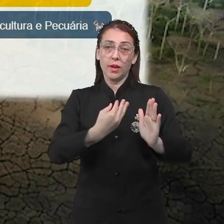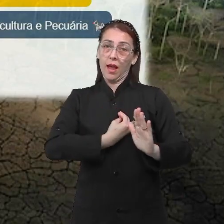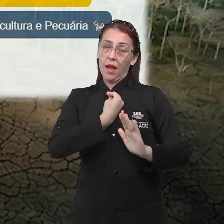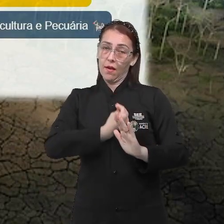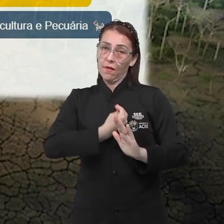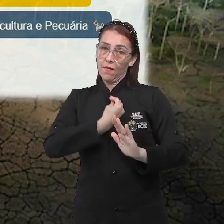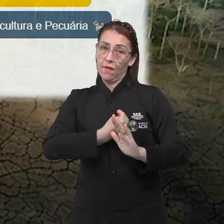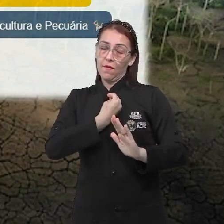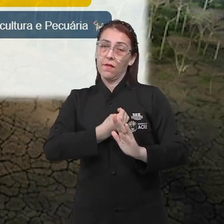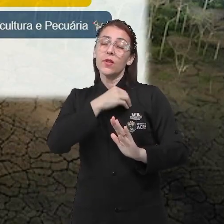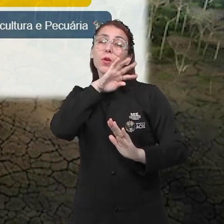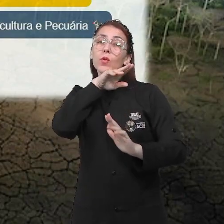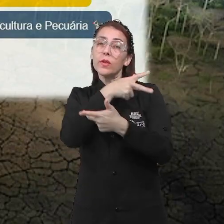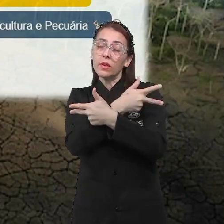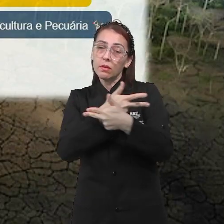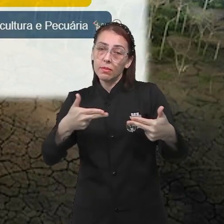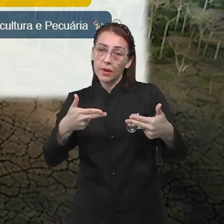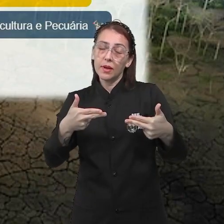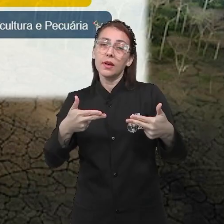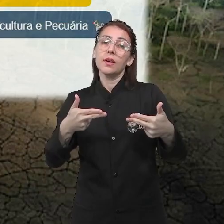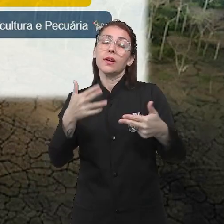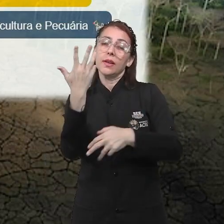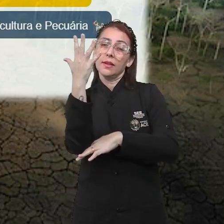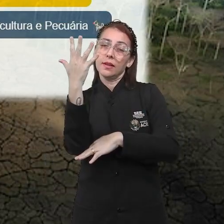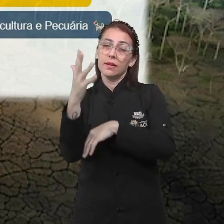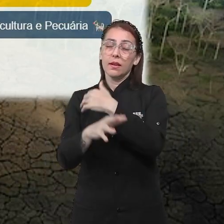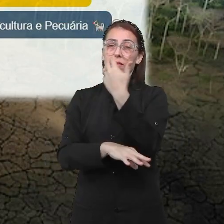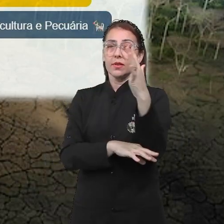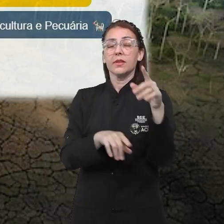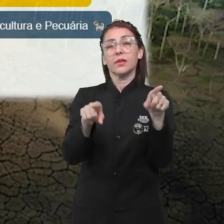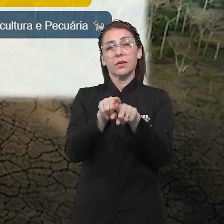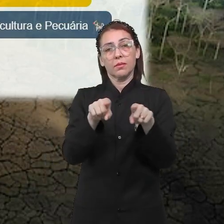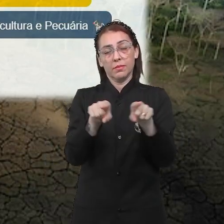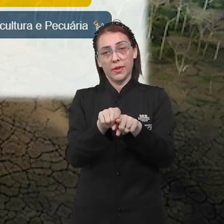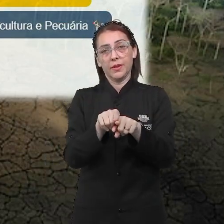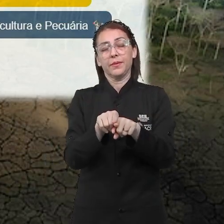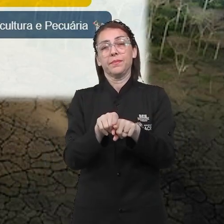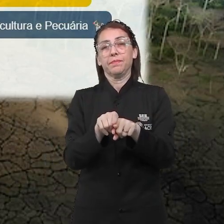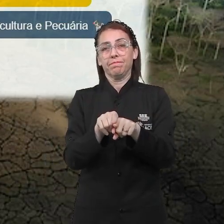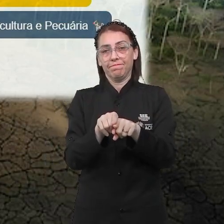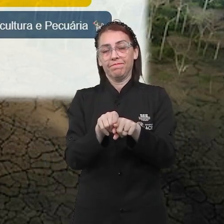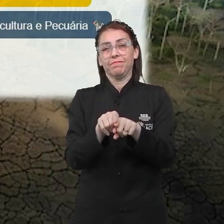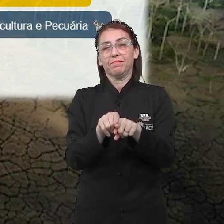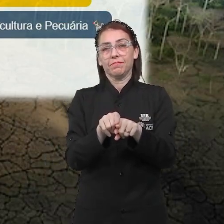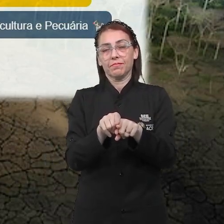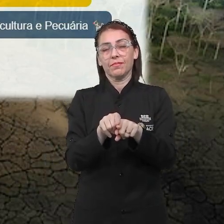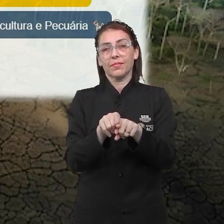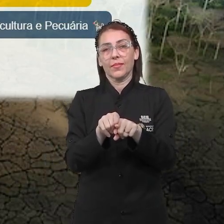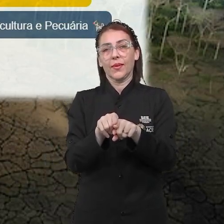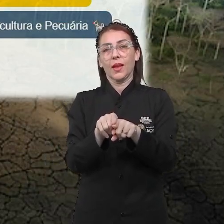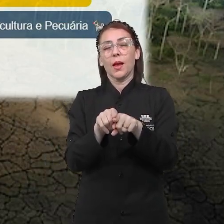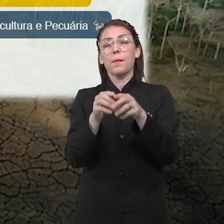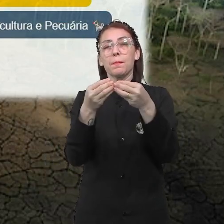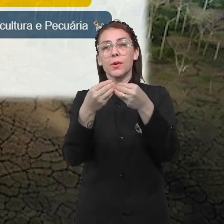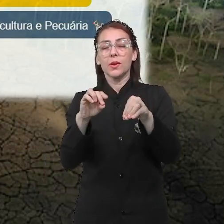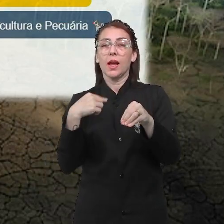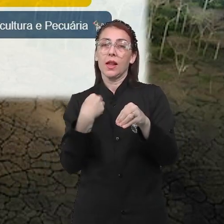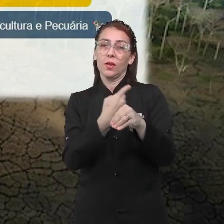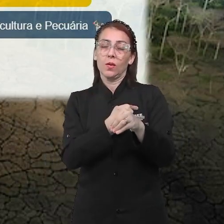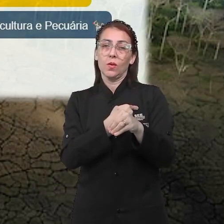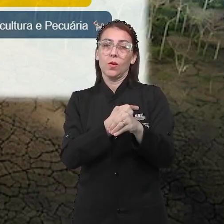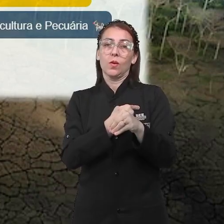vida silvestre brasileira, a vida selvagem, prejudicando as nossas florestas, prejudicando a